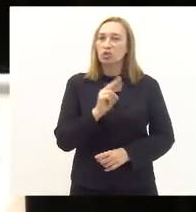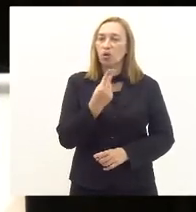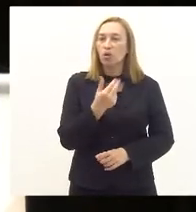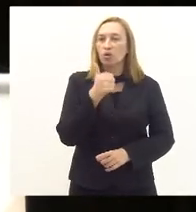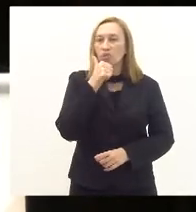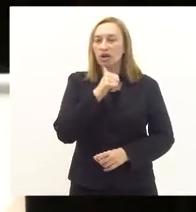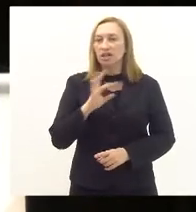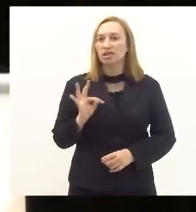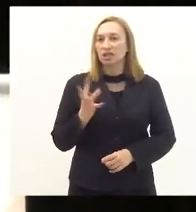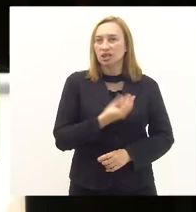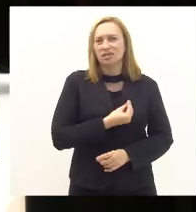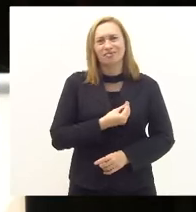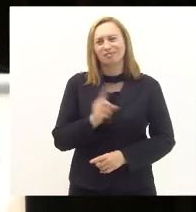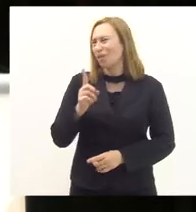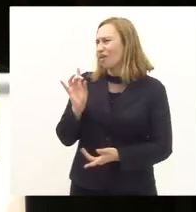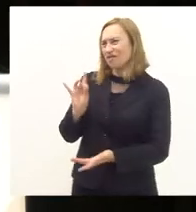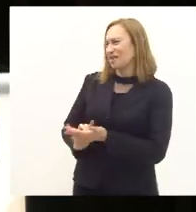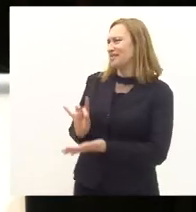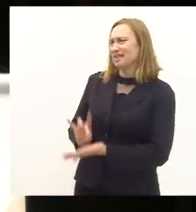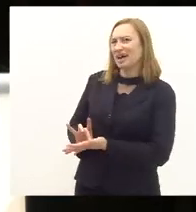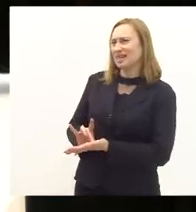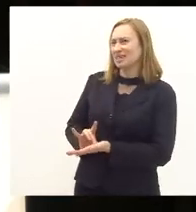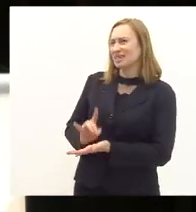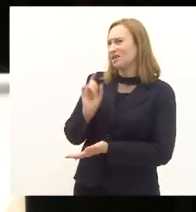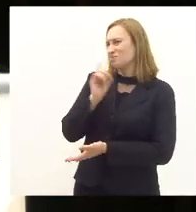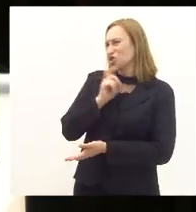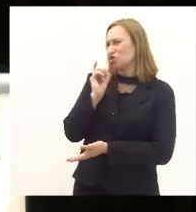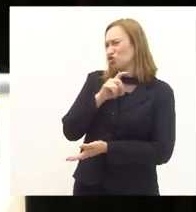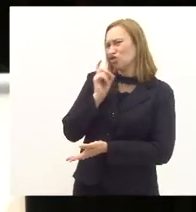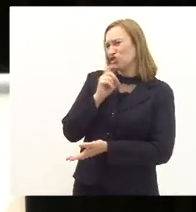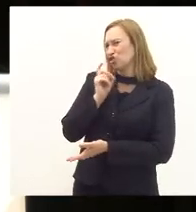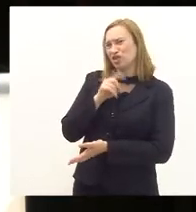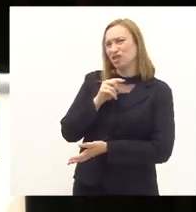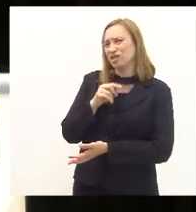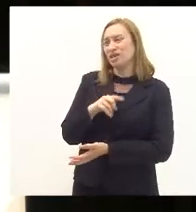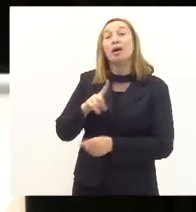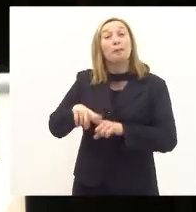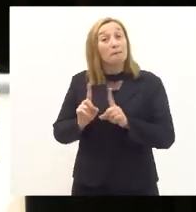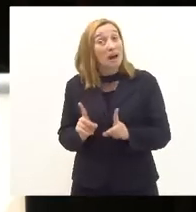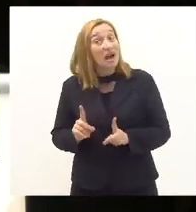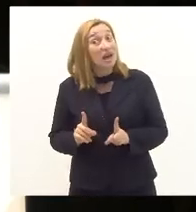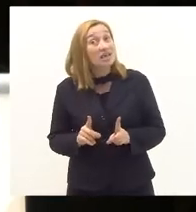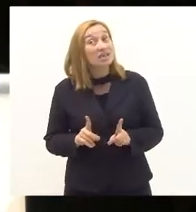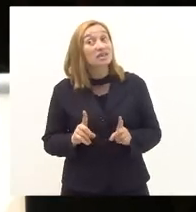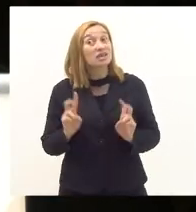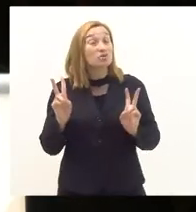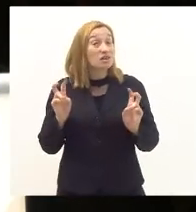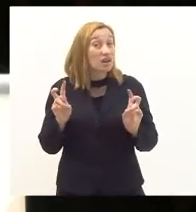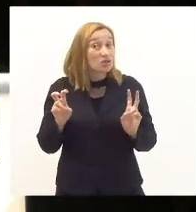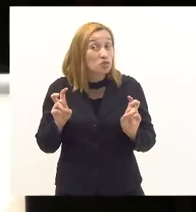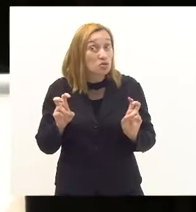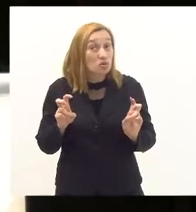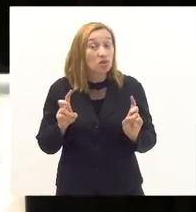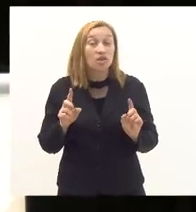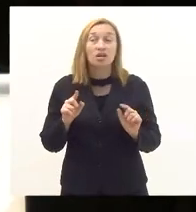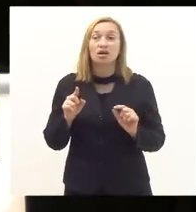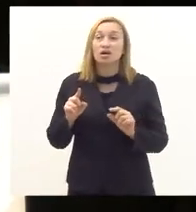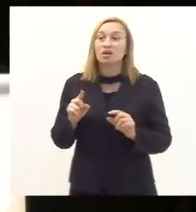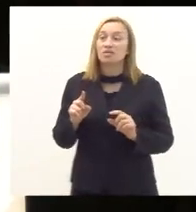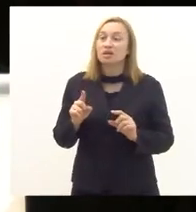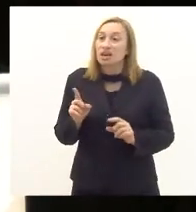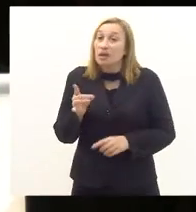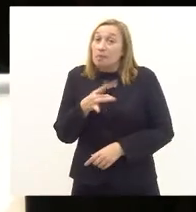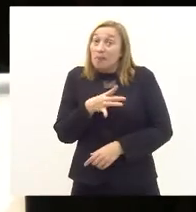não é verdade. É óbvio que não é apenas 0,01, mas que as questões que fazem você ter